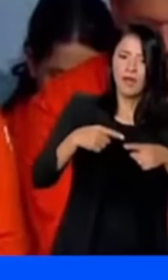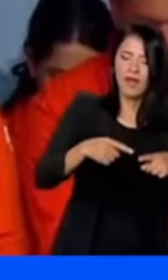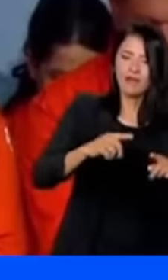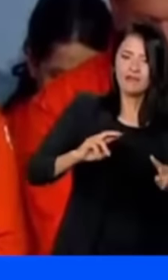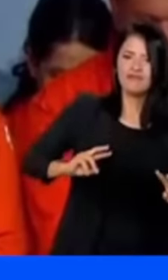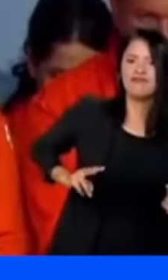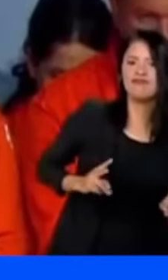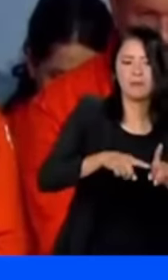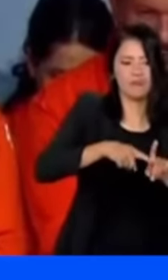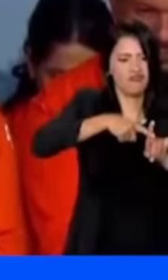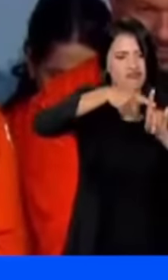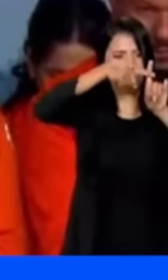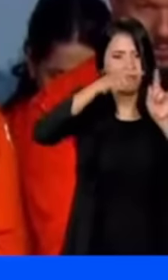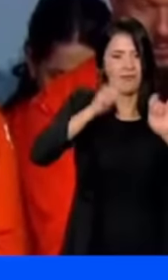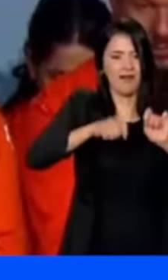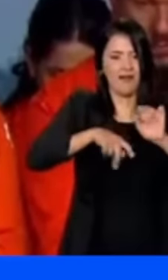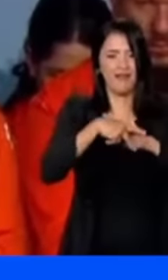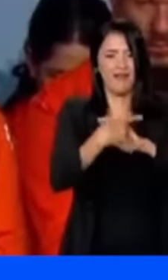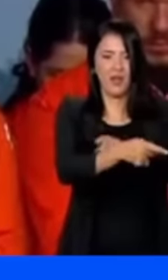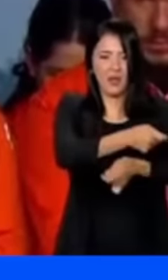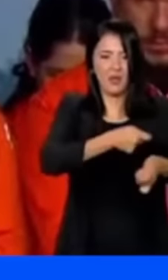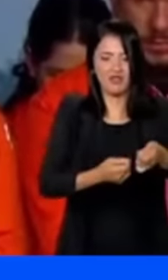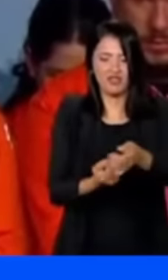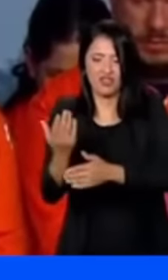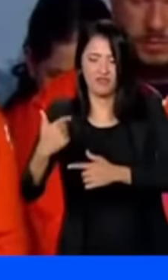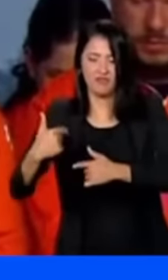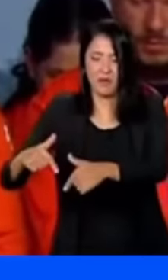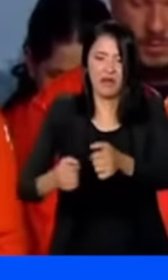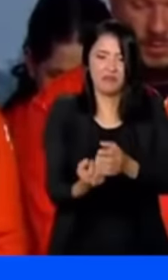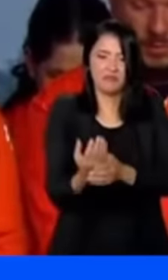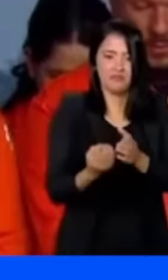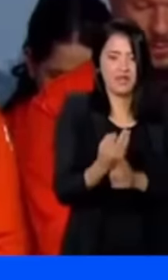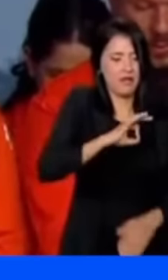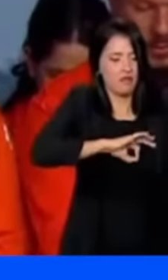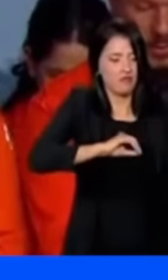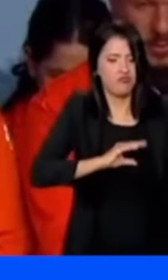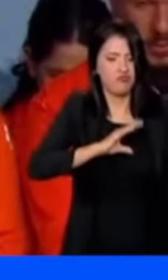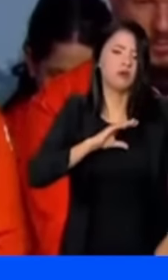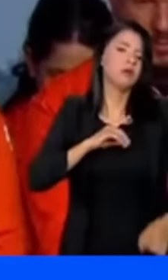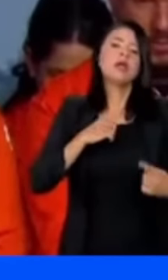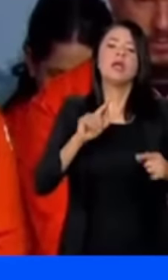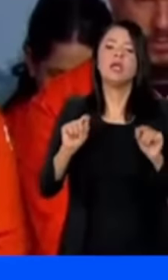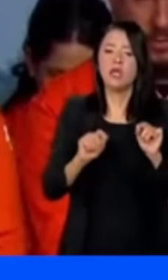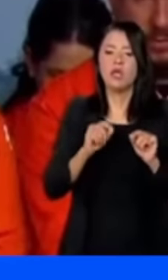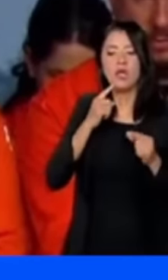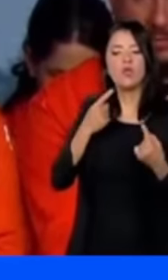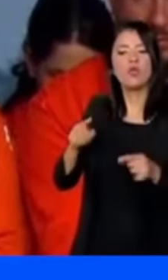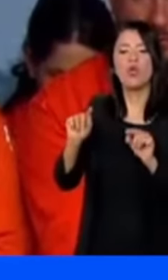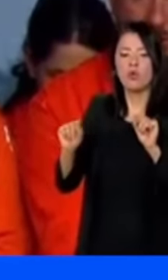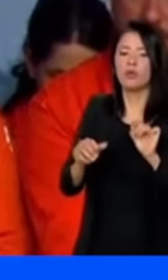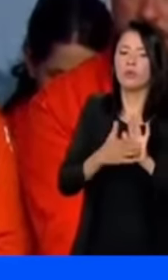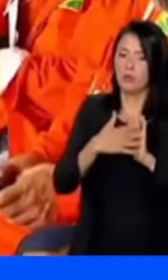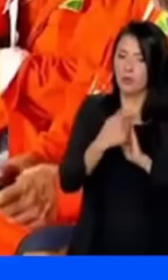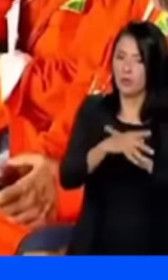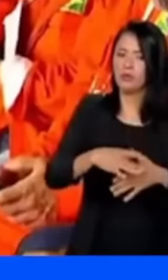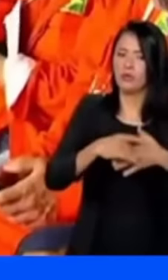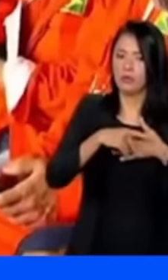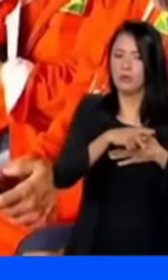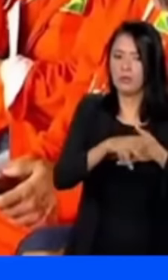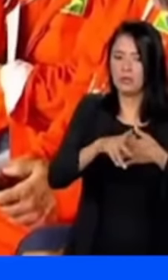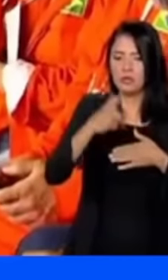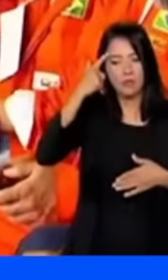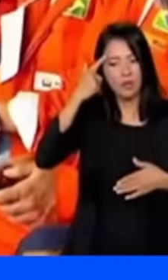nacional, gerando emprego e renda e combatendo aquilo que é o propósito do governo liderado pelo senhor presidente